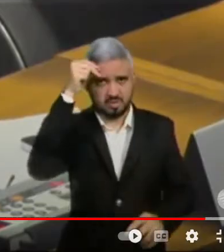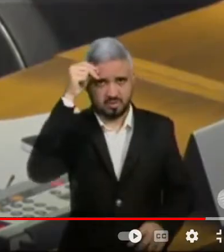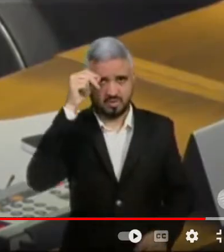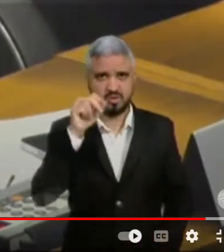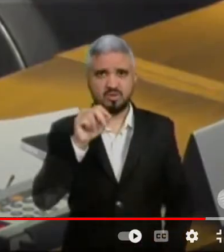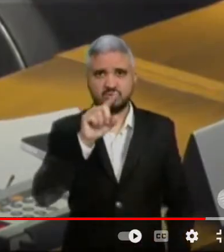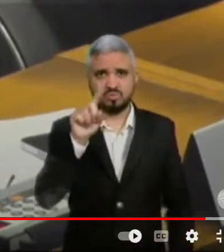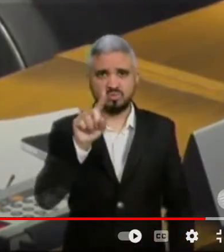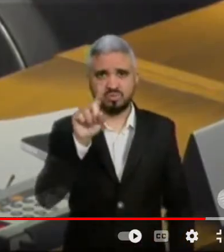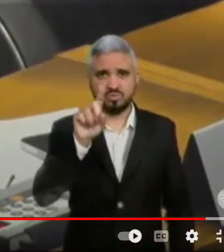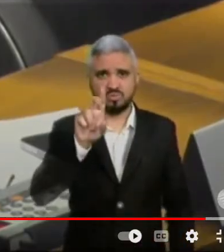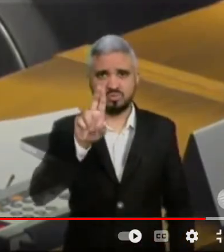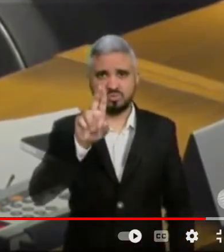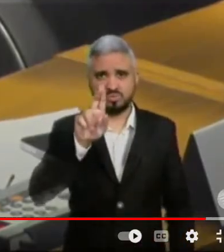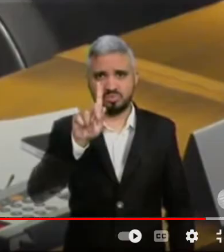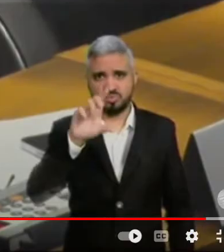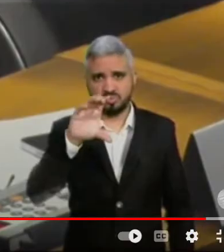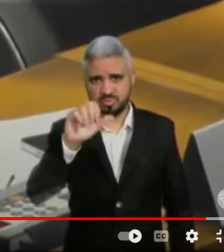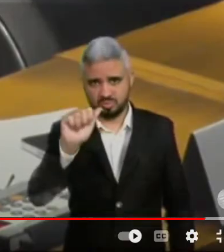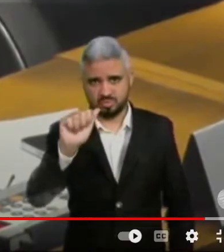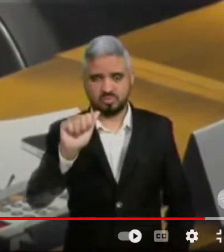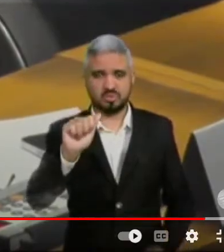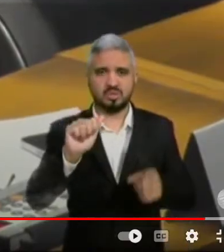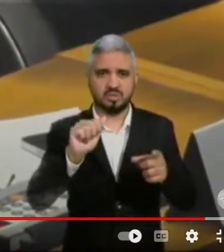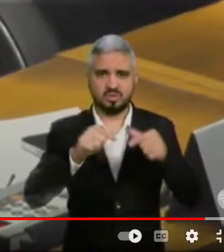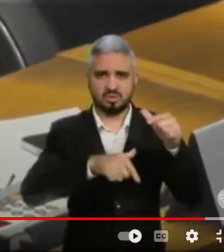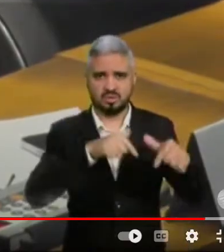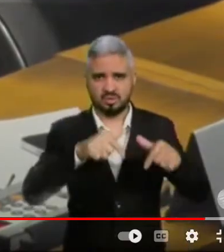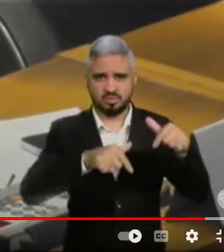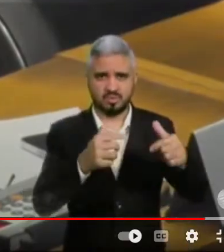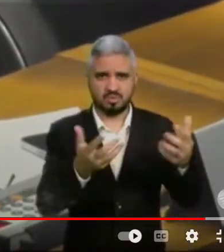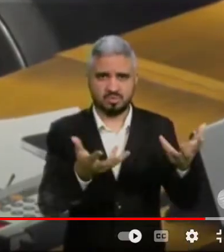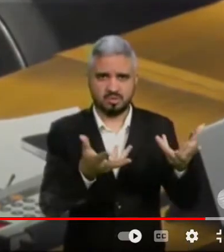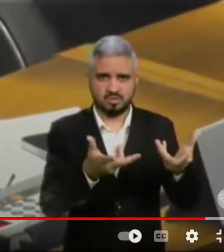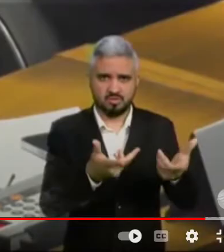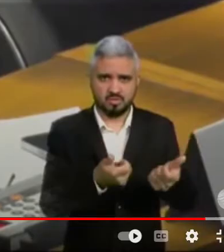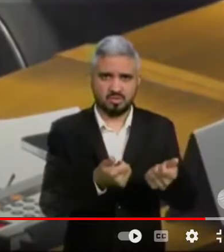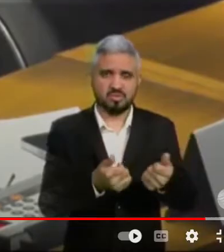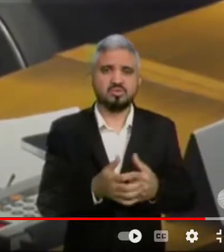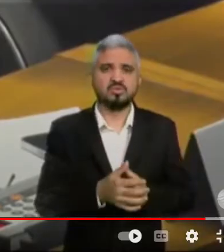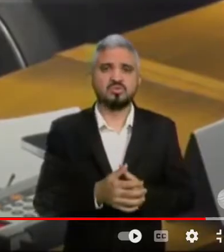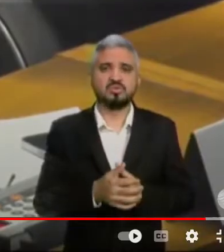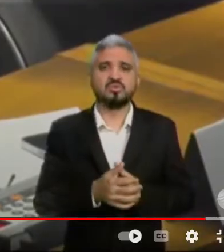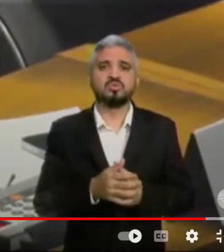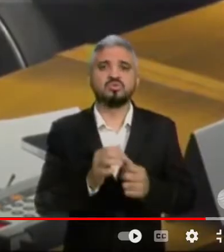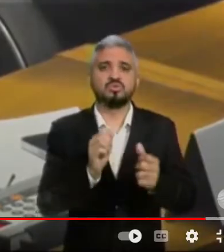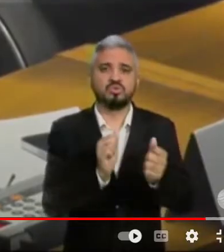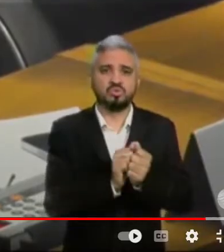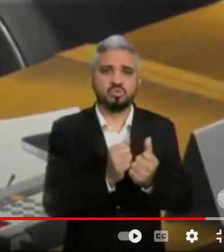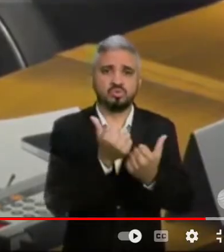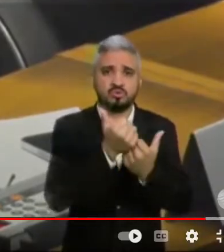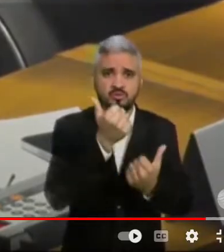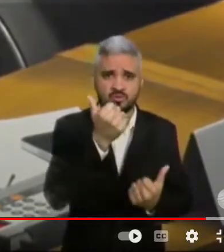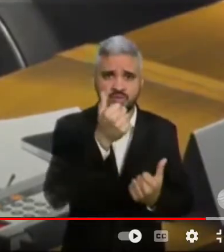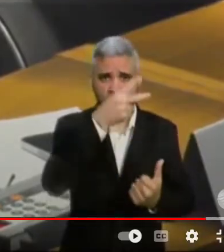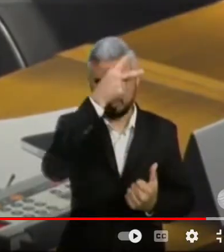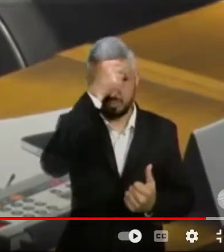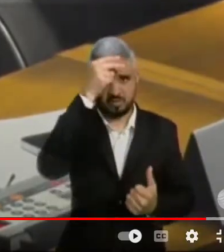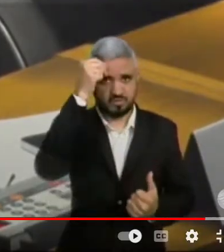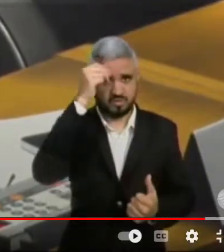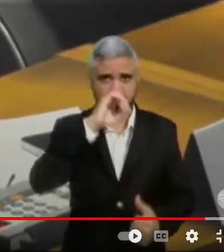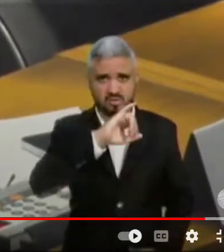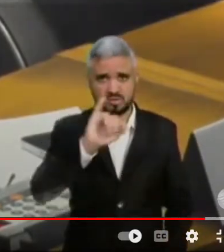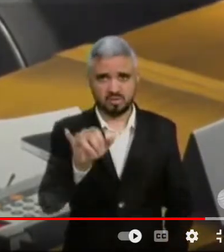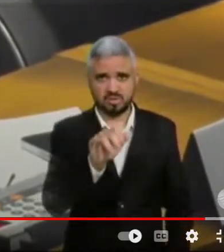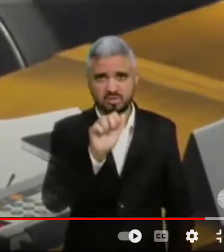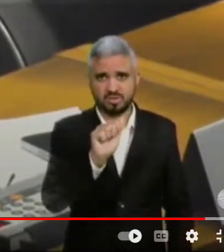está fazendo um belíssimo trabalho naquela cidade, juntamente com o próximo vice-prefeito, Janael. E vamos